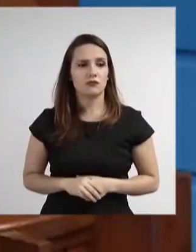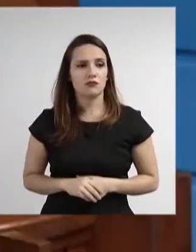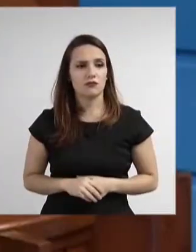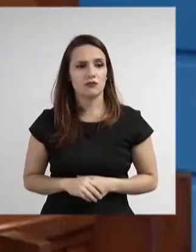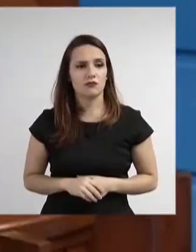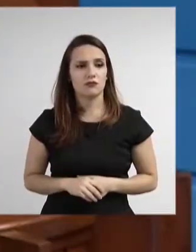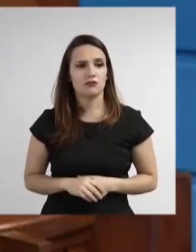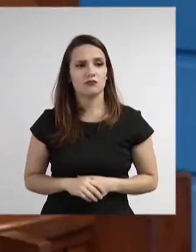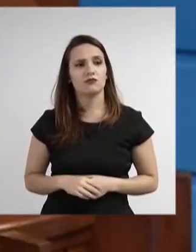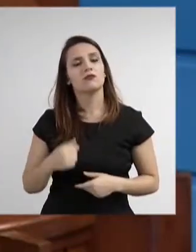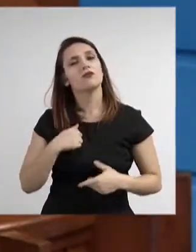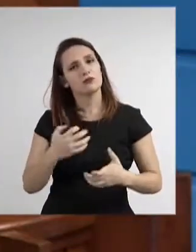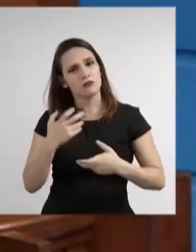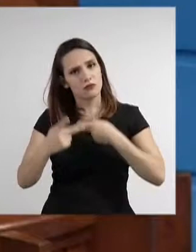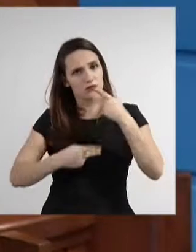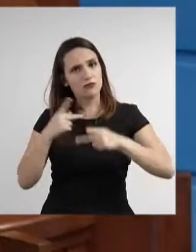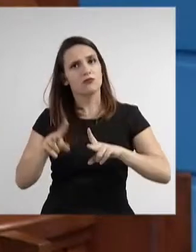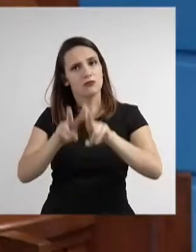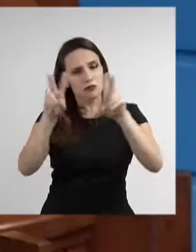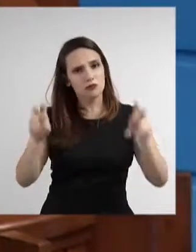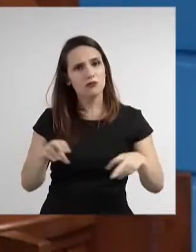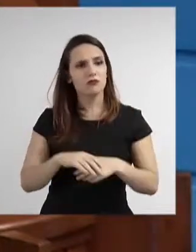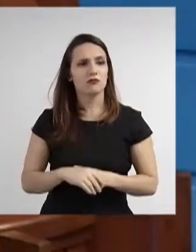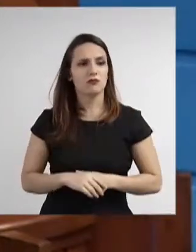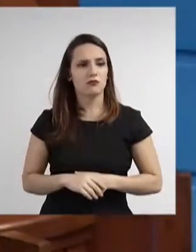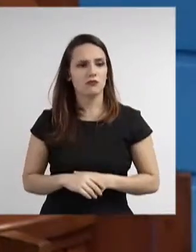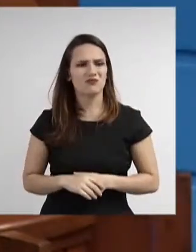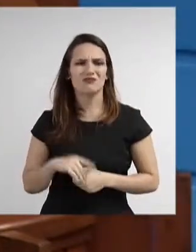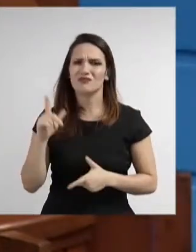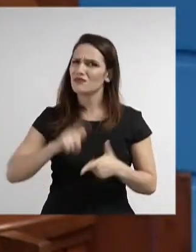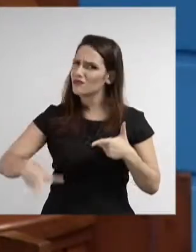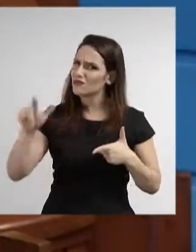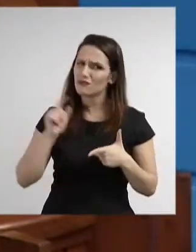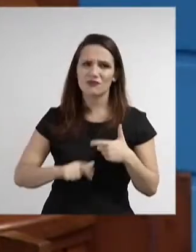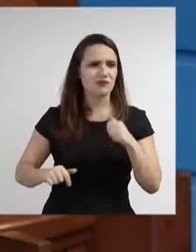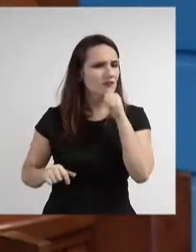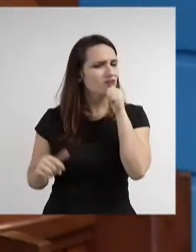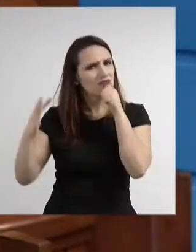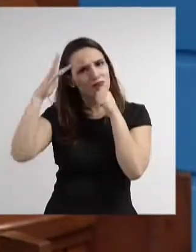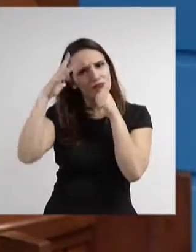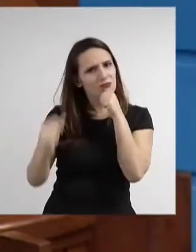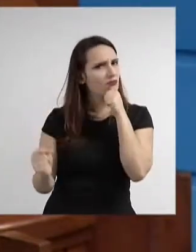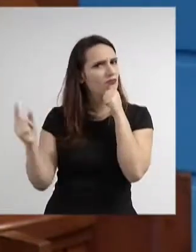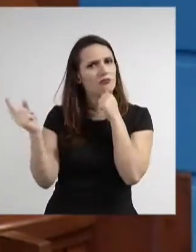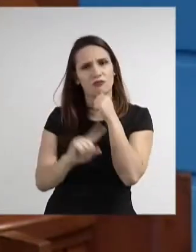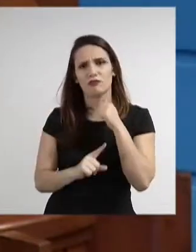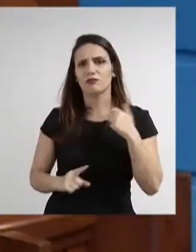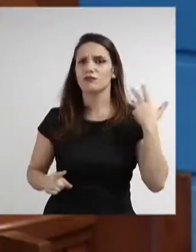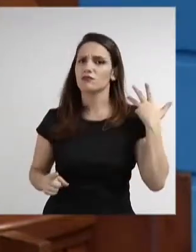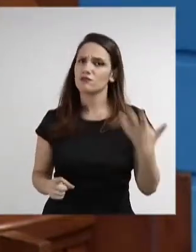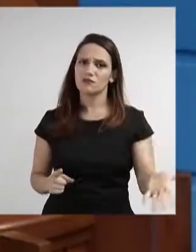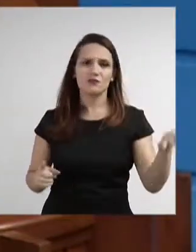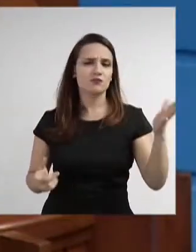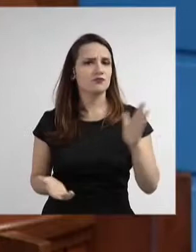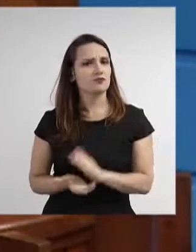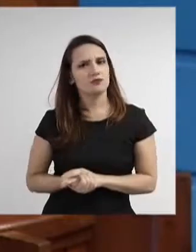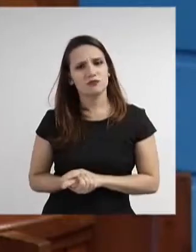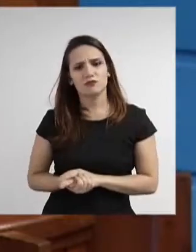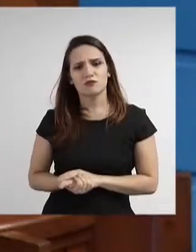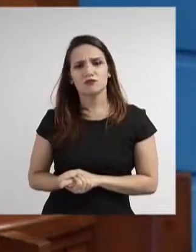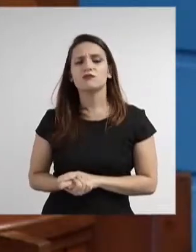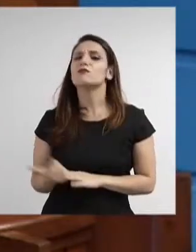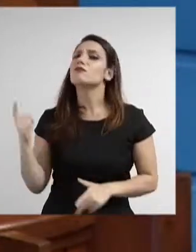falar exatamente sobre esse assunto, sobre esse imbróglio que ainda não foi resolvido e que está a